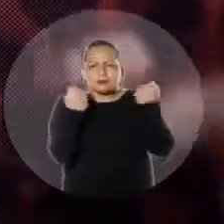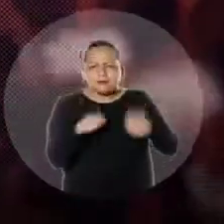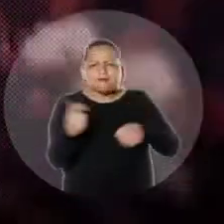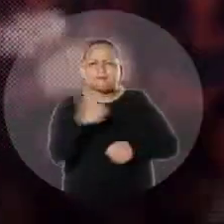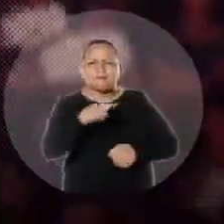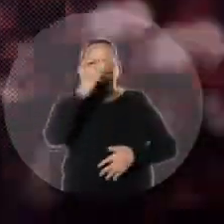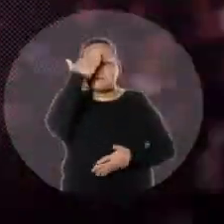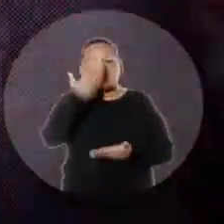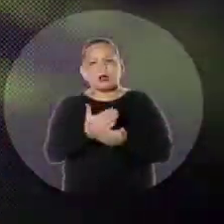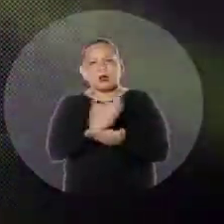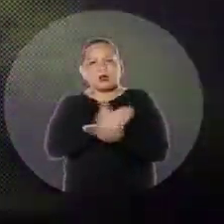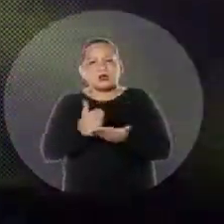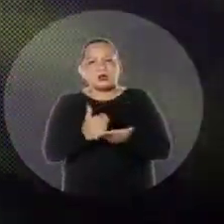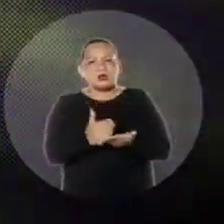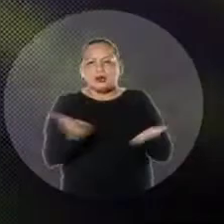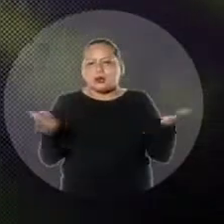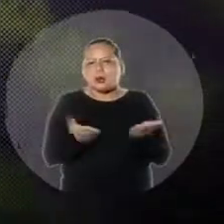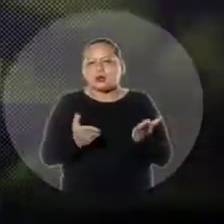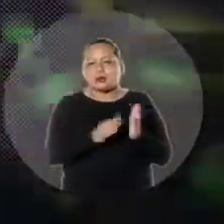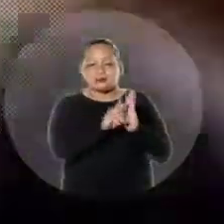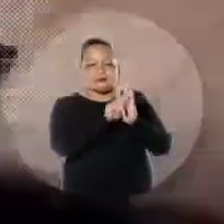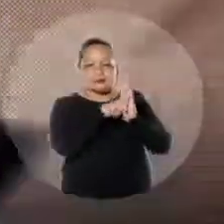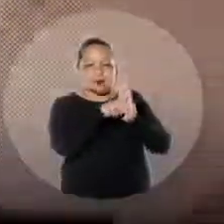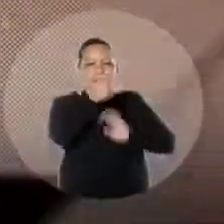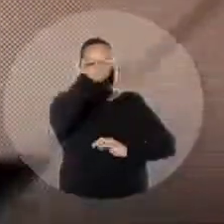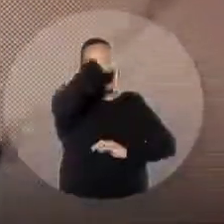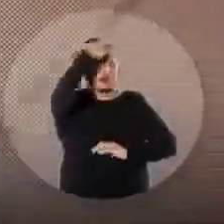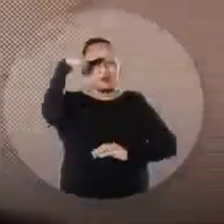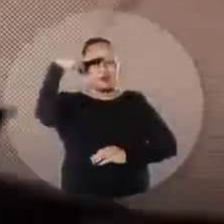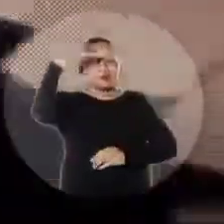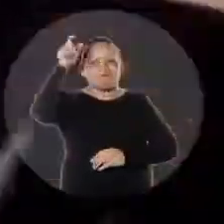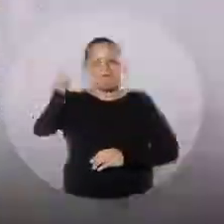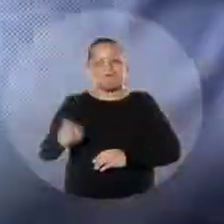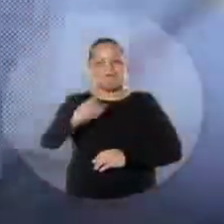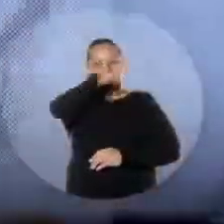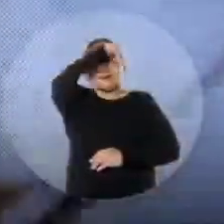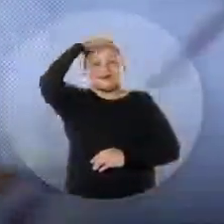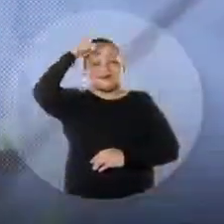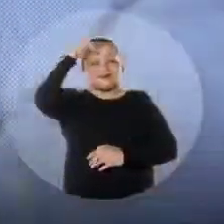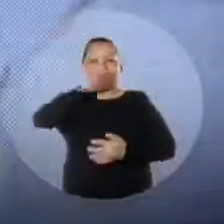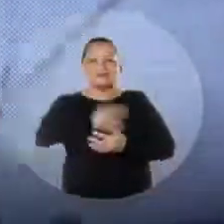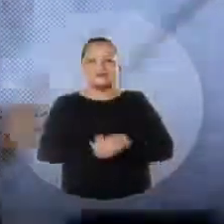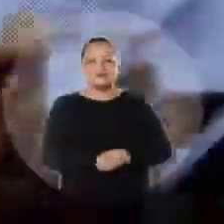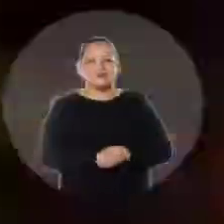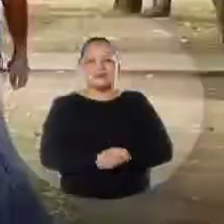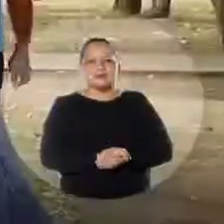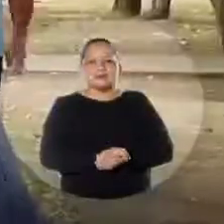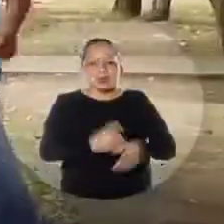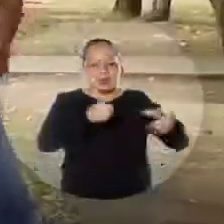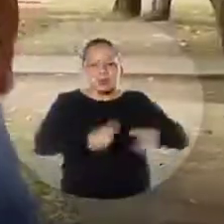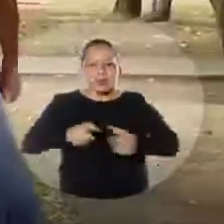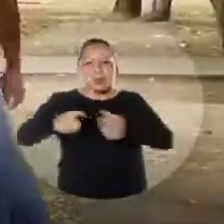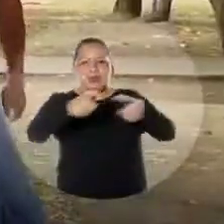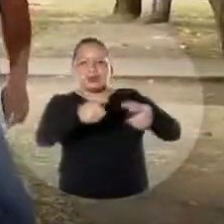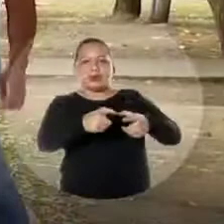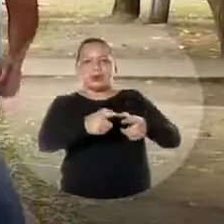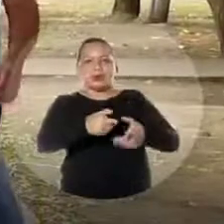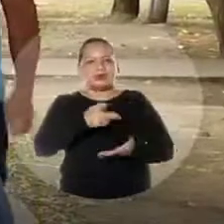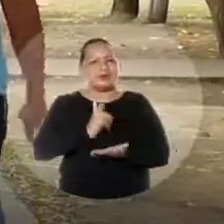pode voltar a acreditar. Começa agora o programa de Ricardo Nicolau, prefeito. Nos